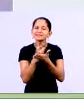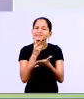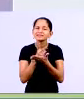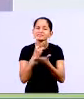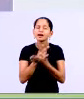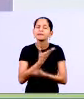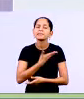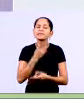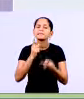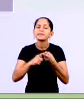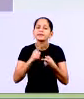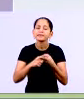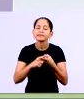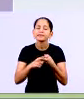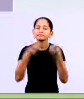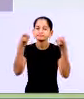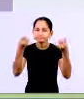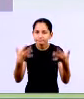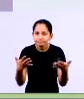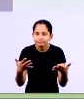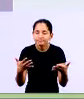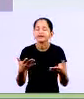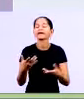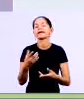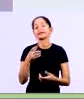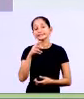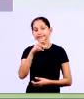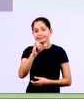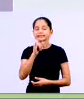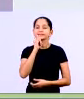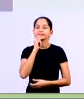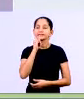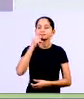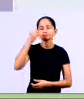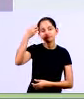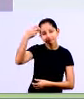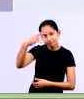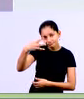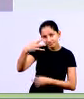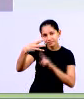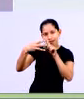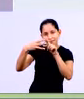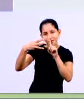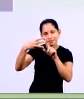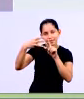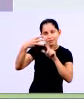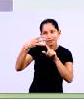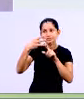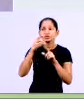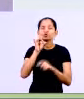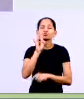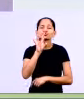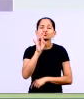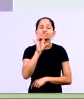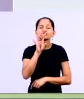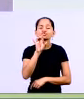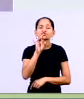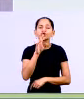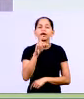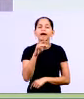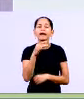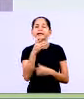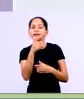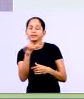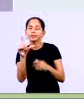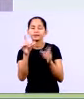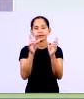três amiguinhas? Porque é o seguinte, se essa infelizinha aqui, professora Tayane, ficou sozinha e deixou para